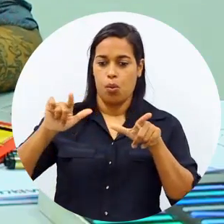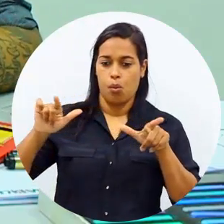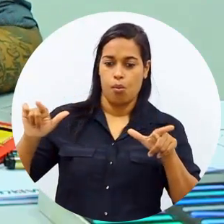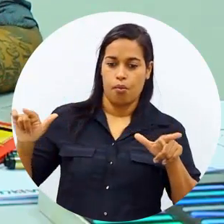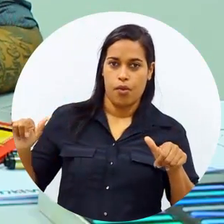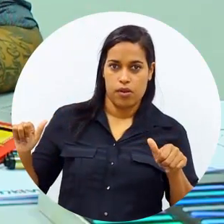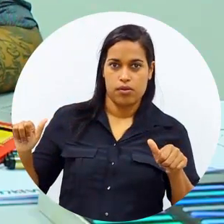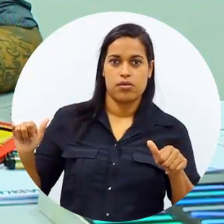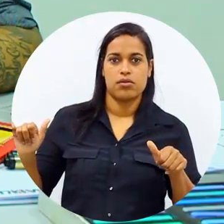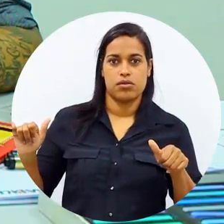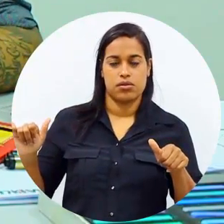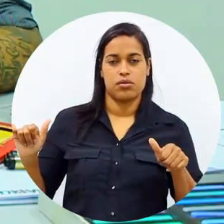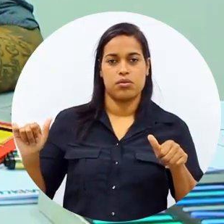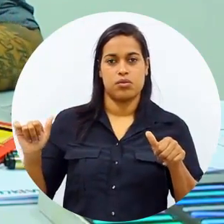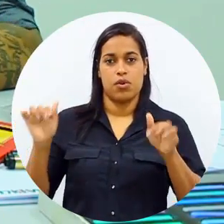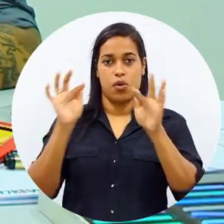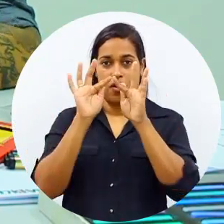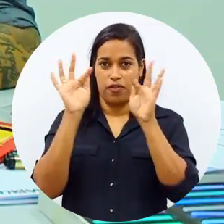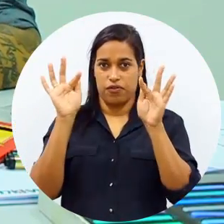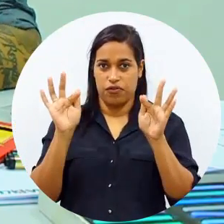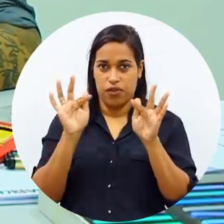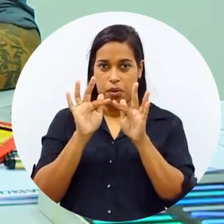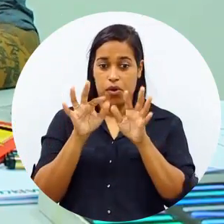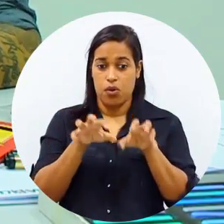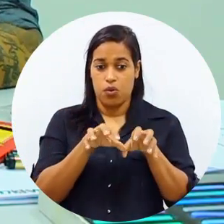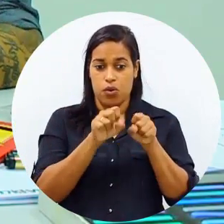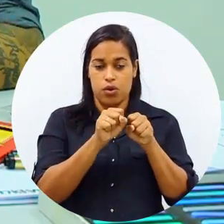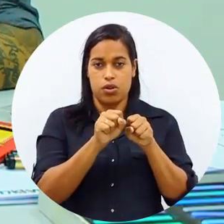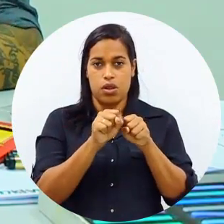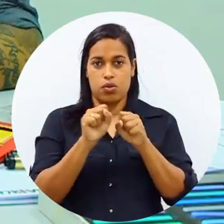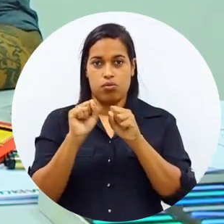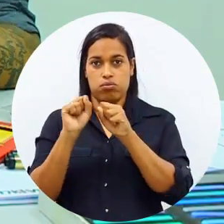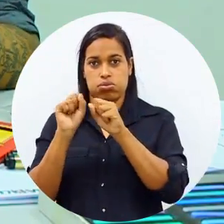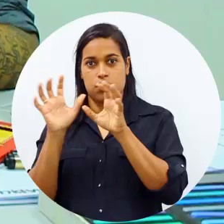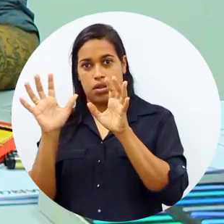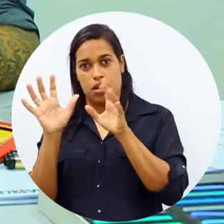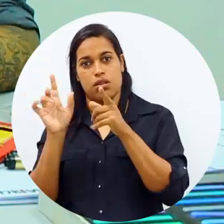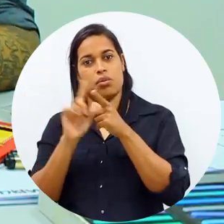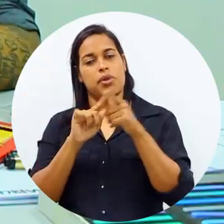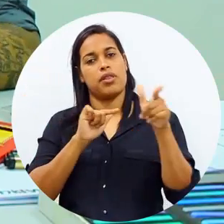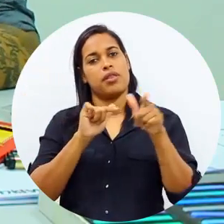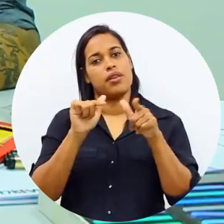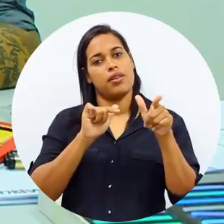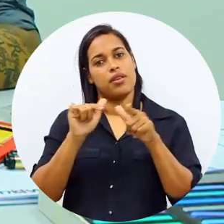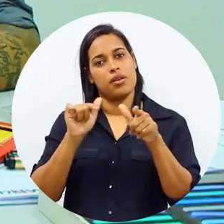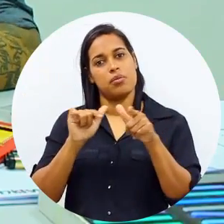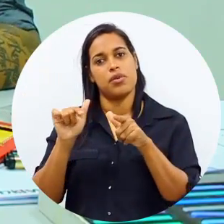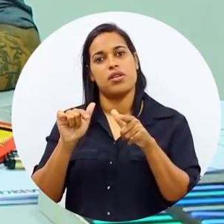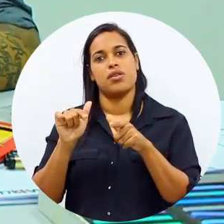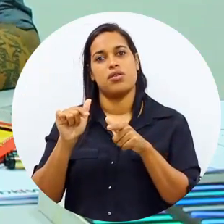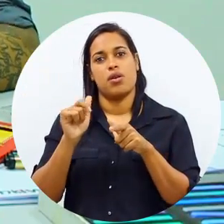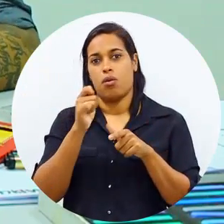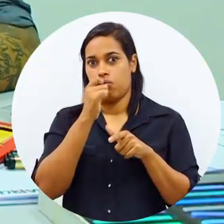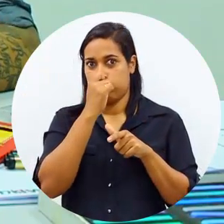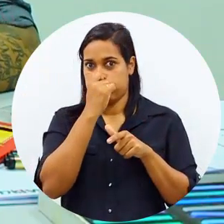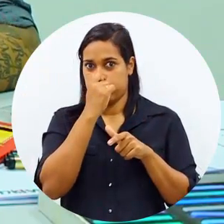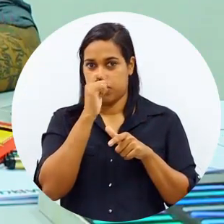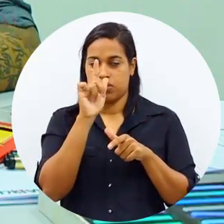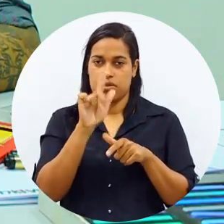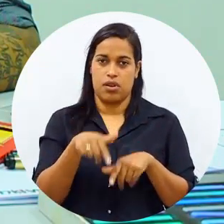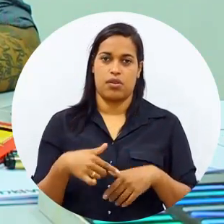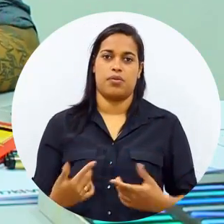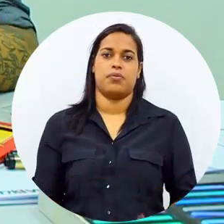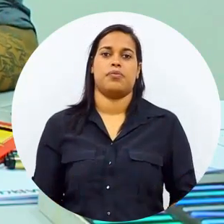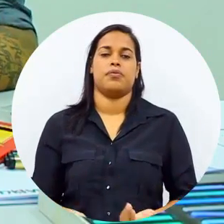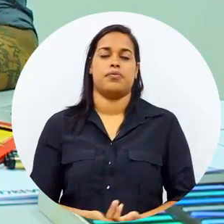trabalhando no vazio. Uma forma escura num fundo claro parece estar trabalhando no